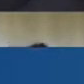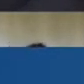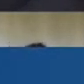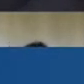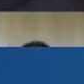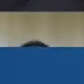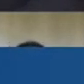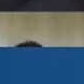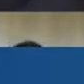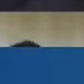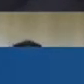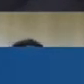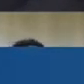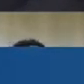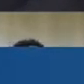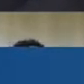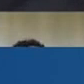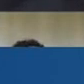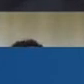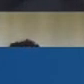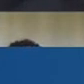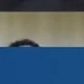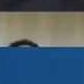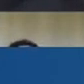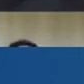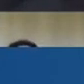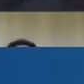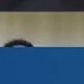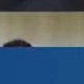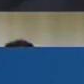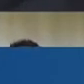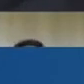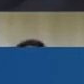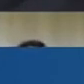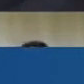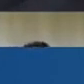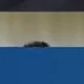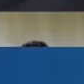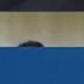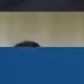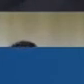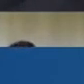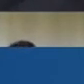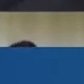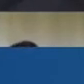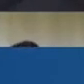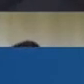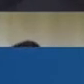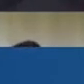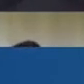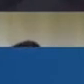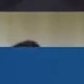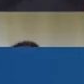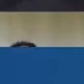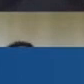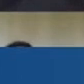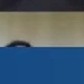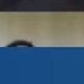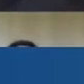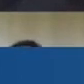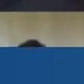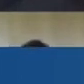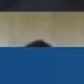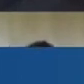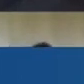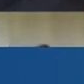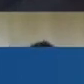vereadora Marielle, com a atuação das milícias e do crime organizado no Rio de Janeiro. Então, isso é indiscutível.